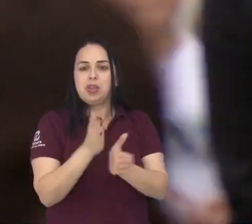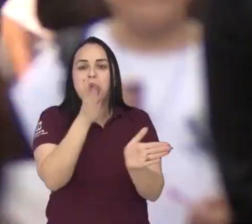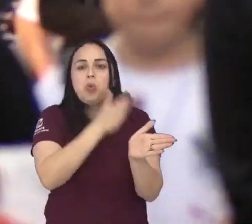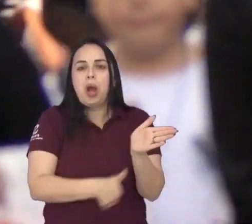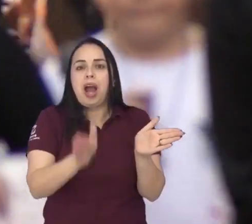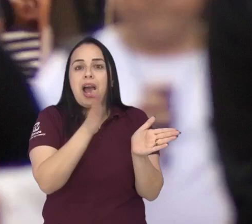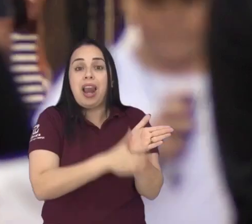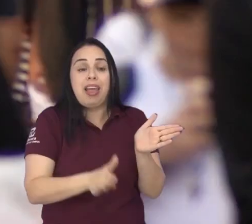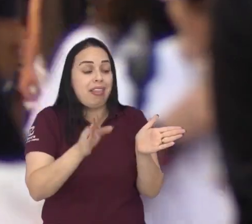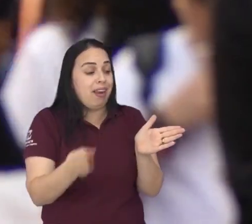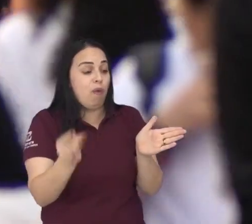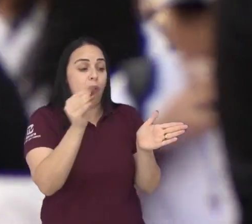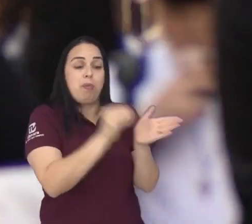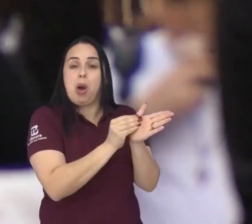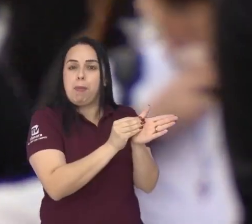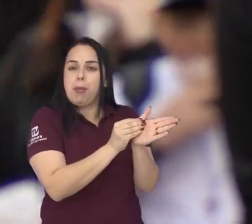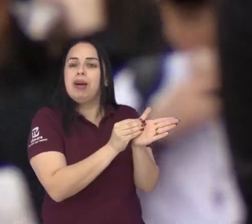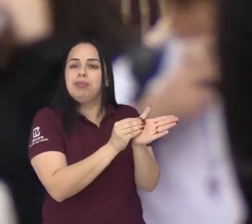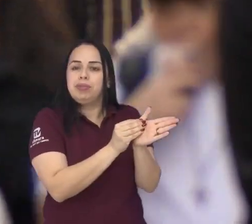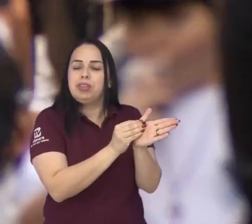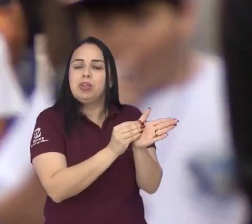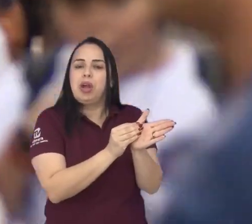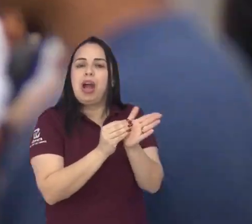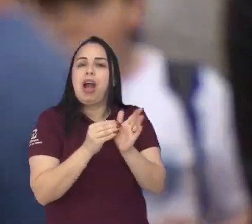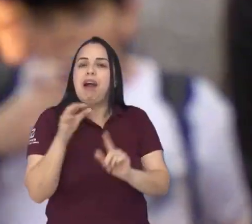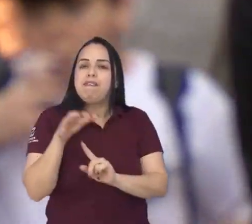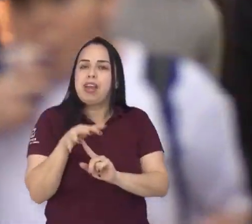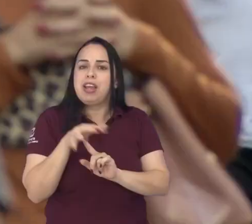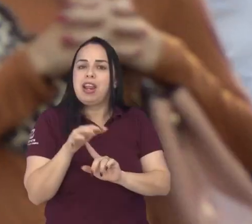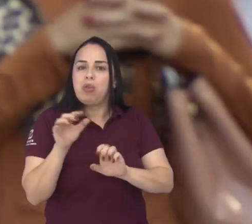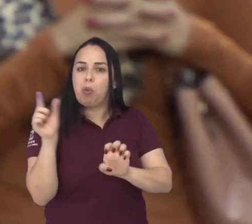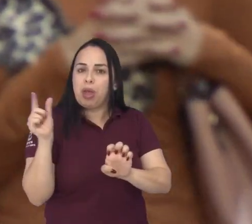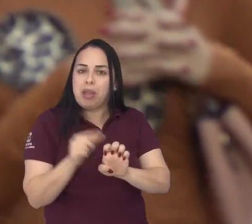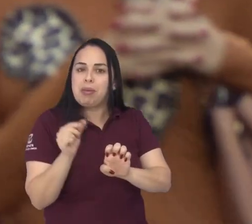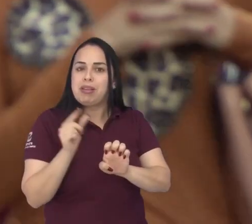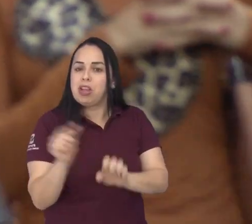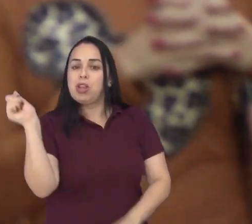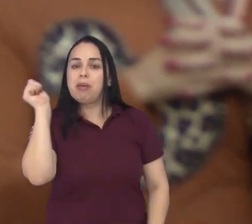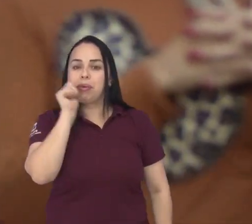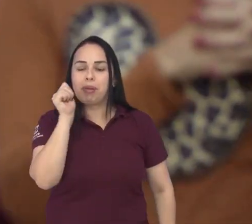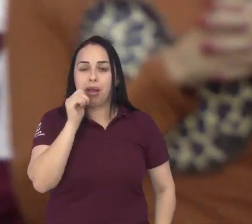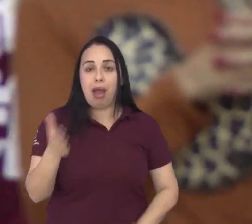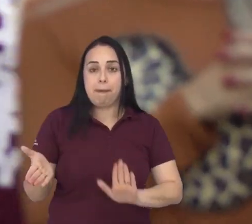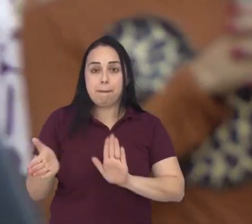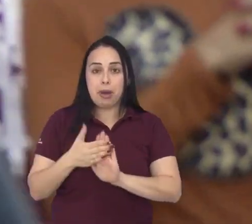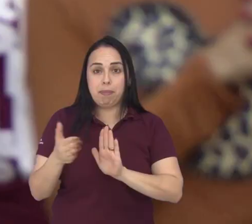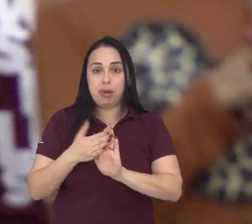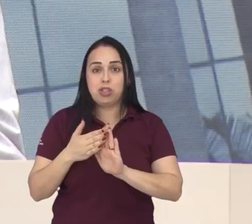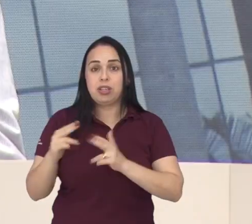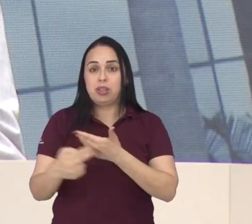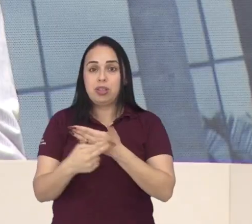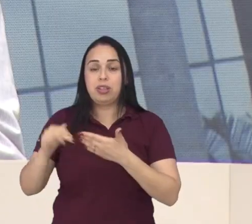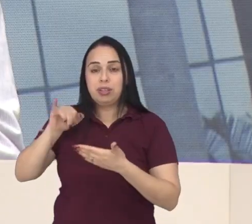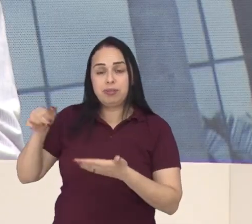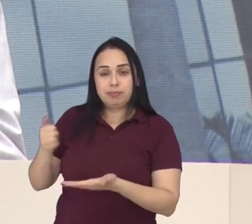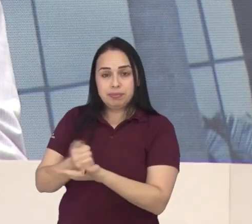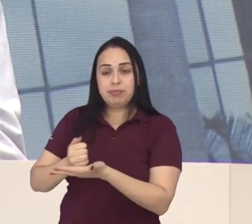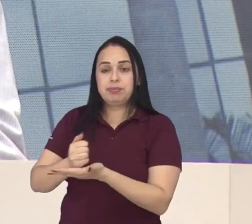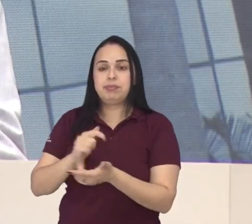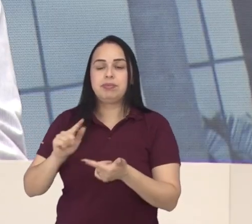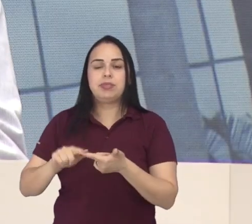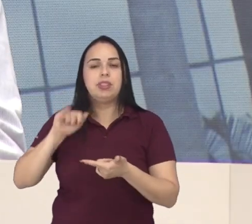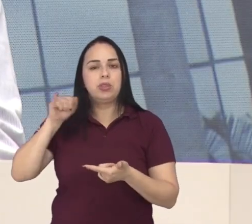lei que inclui no calendário oficial de eventos da cidade a Feira do Empreendedorismo Feminino. A proposta